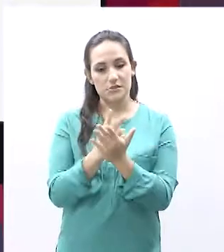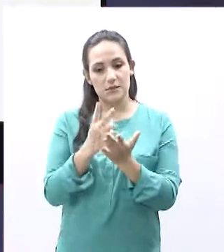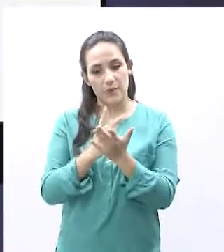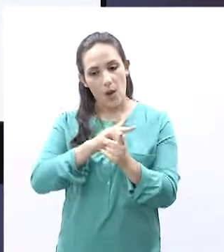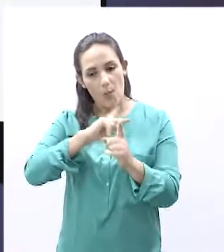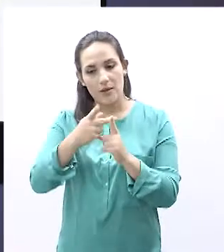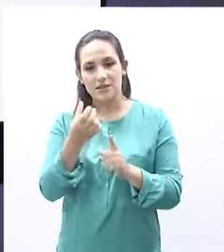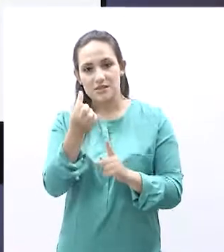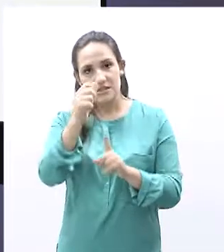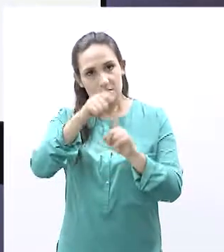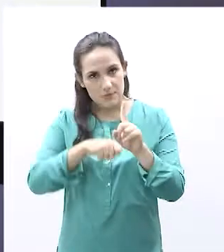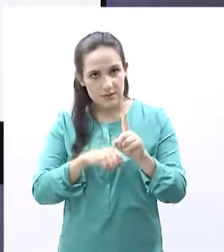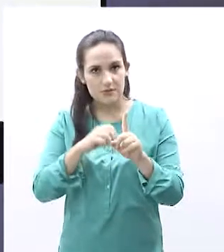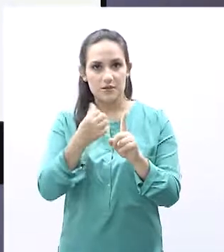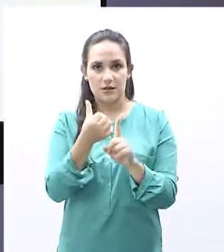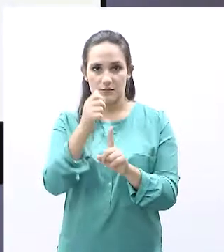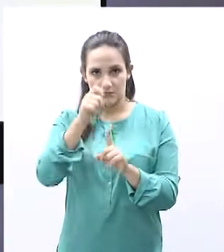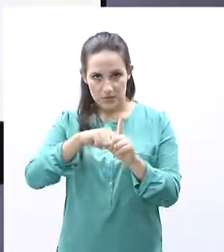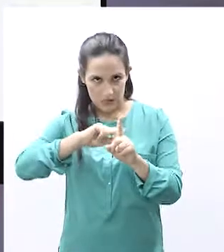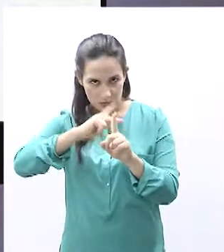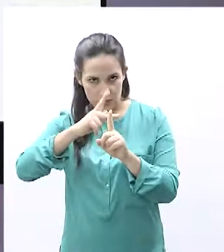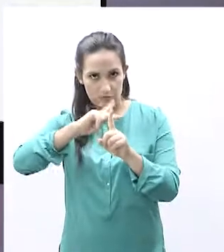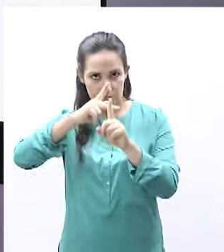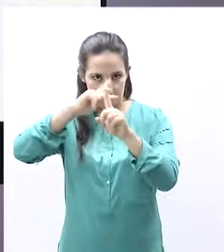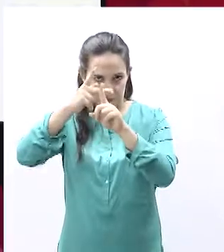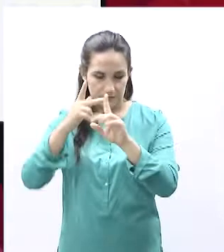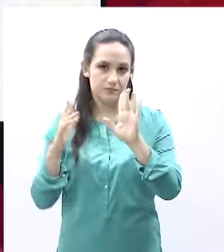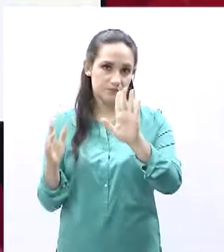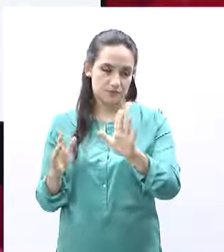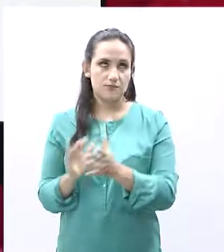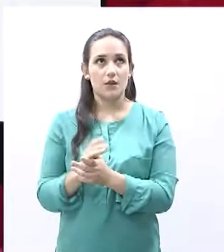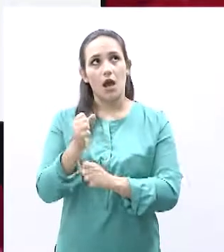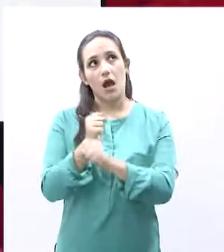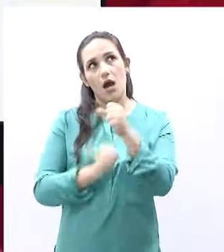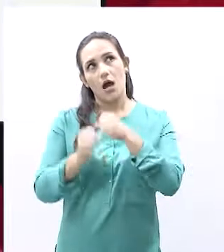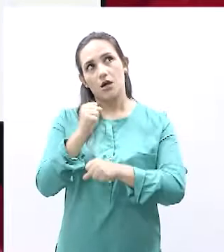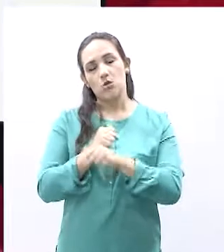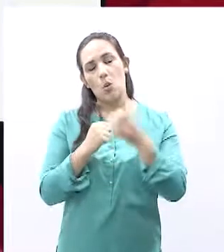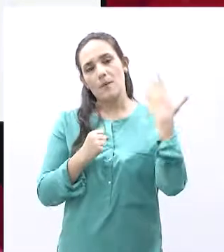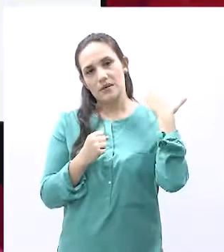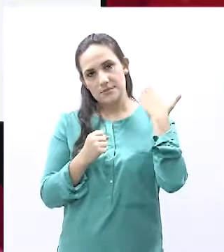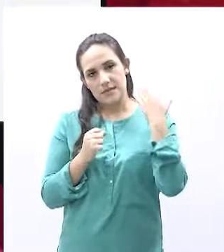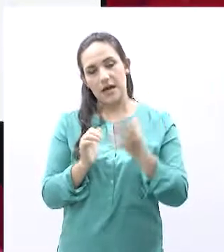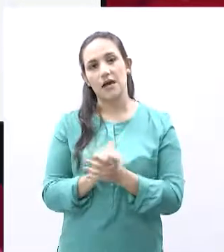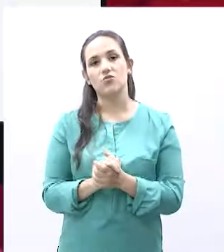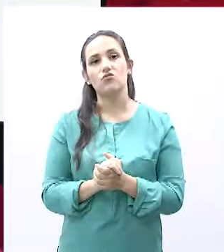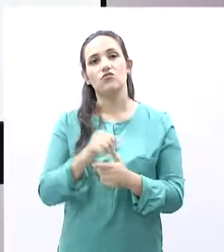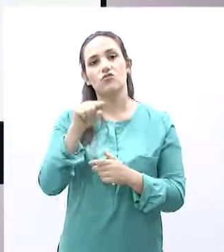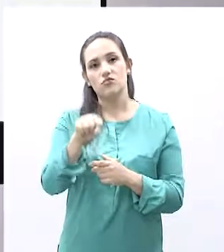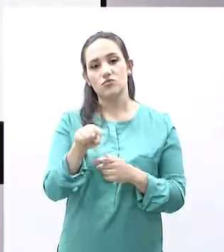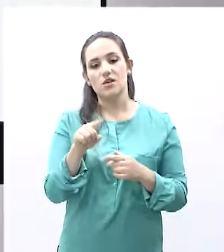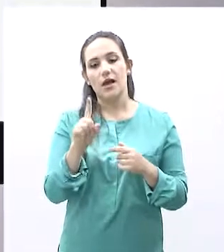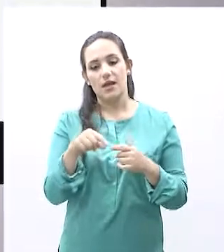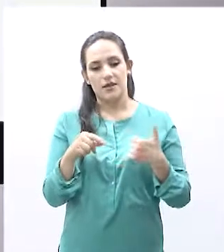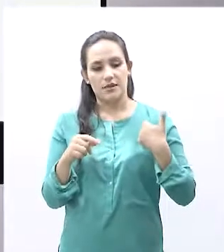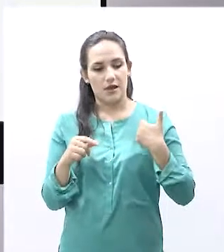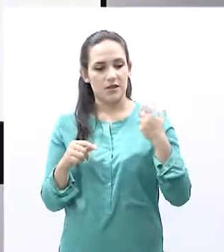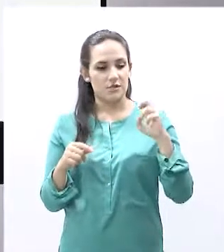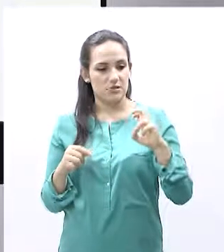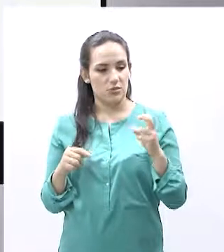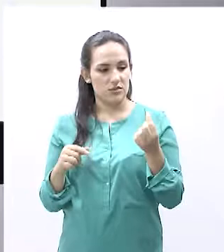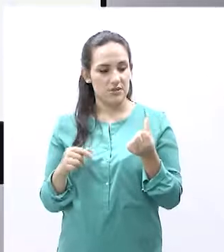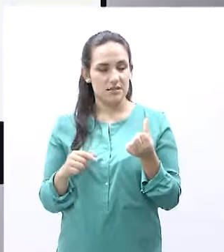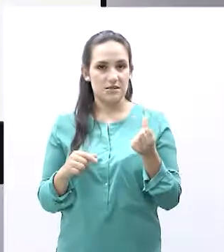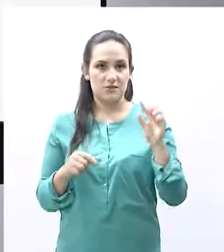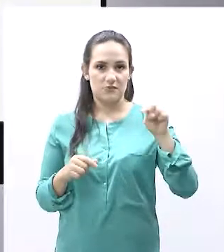na idade da pessoa por ano. Então, o que vai acontecer? No ano passado, essa regra de transição era 56 anos